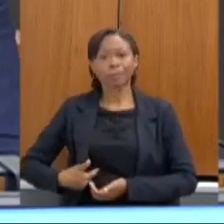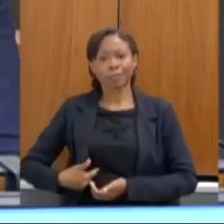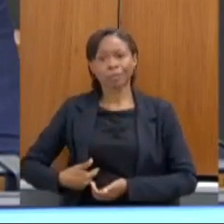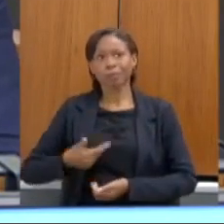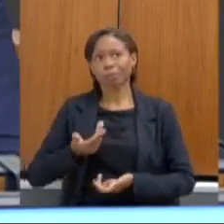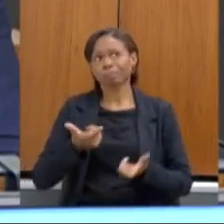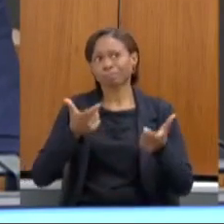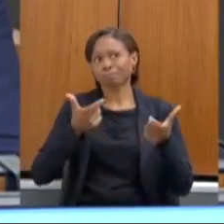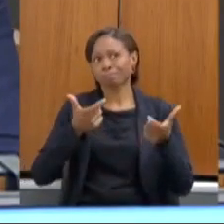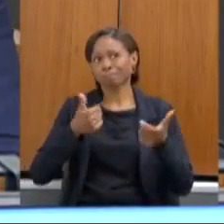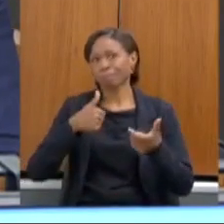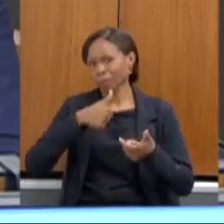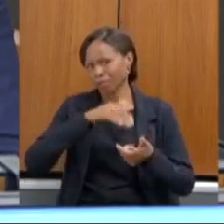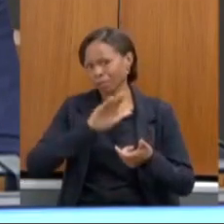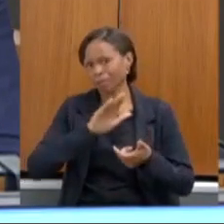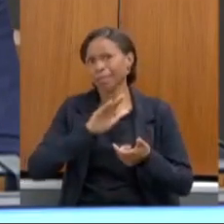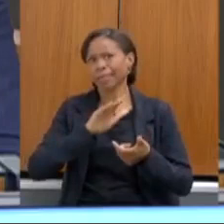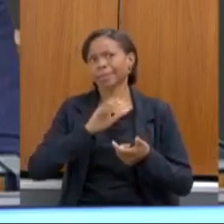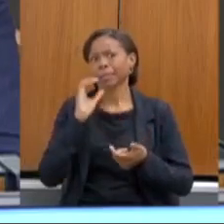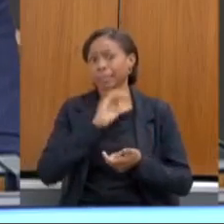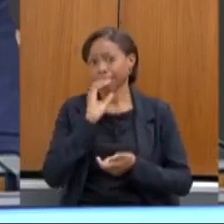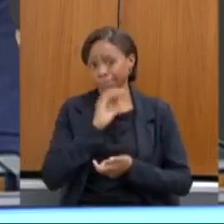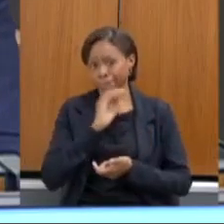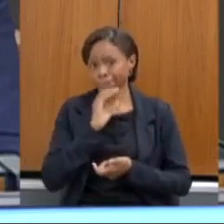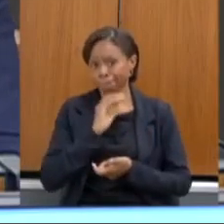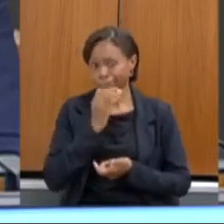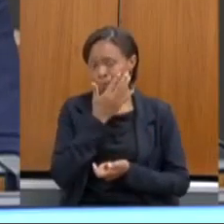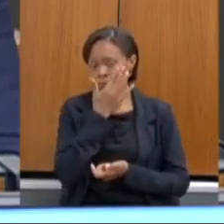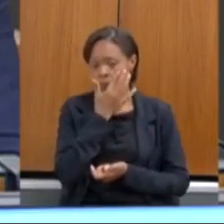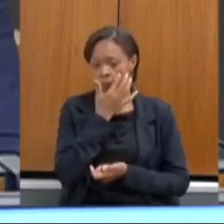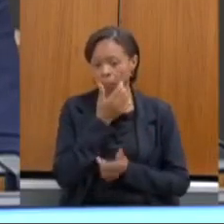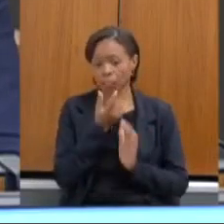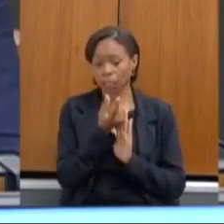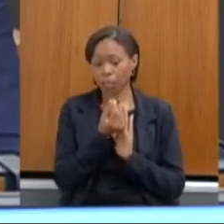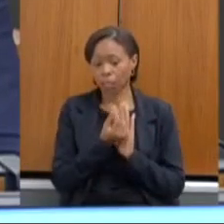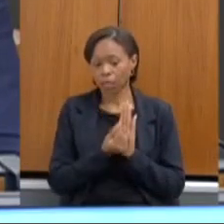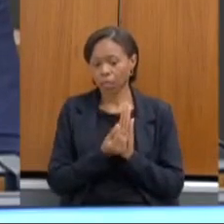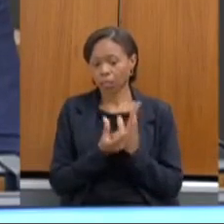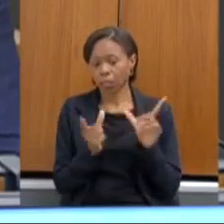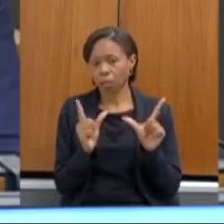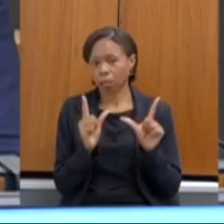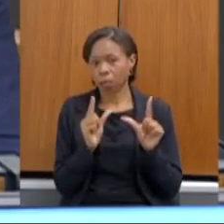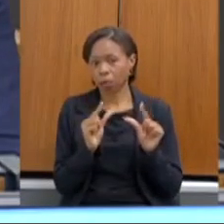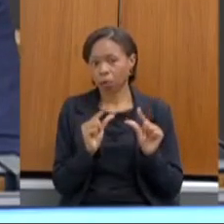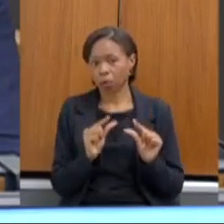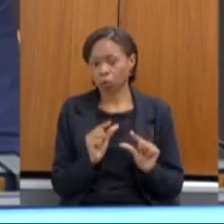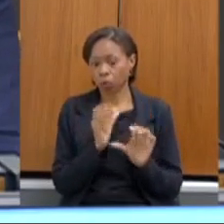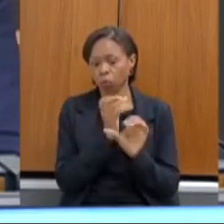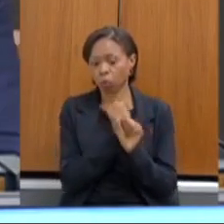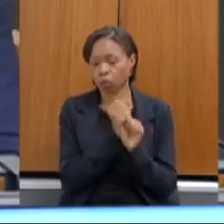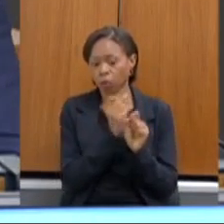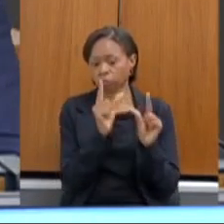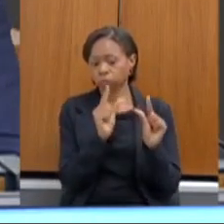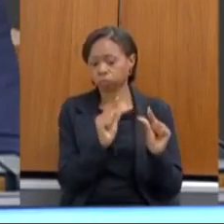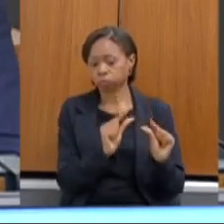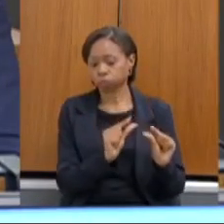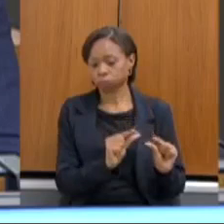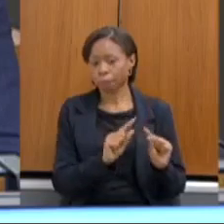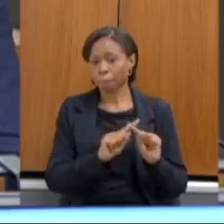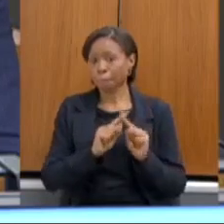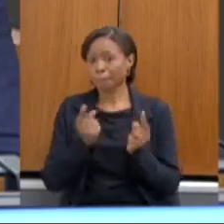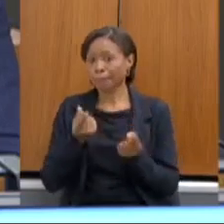em situações de maior emergência a receita caiu mas a despesa